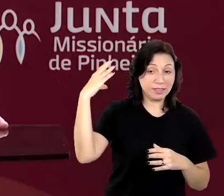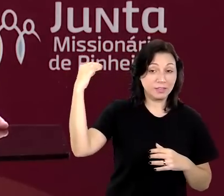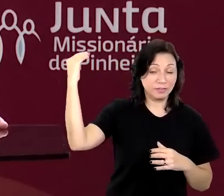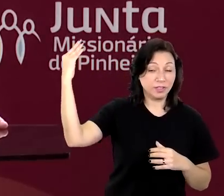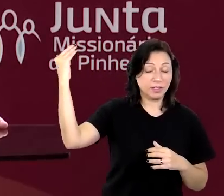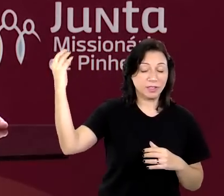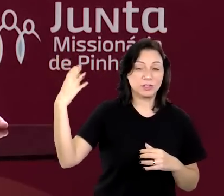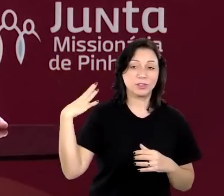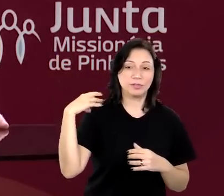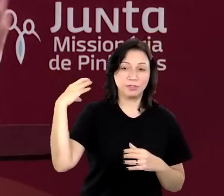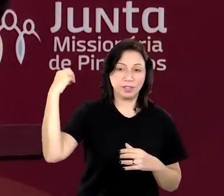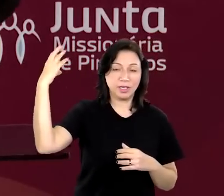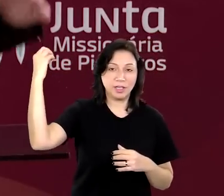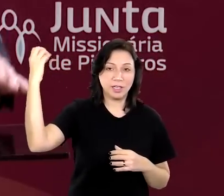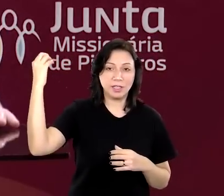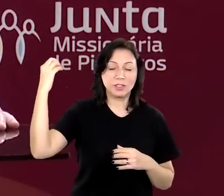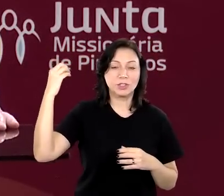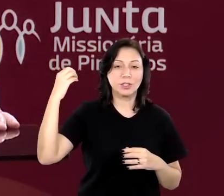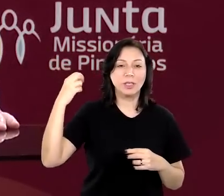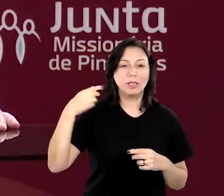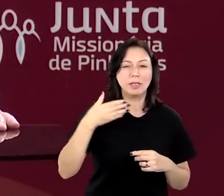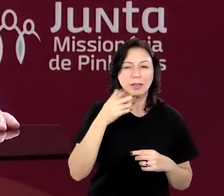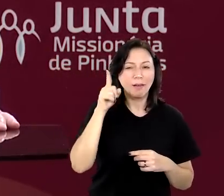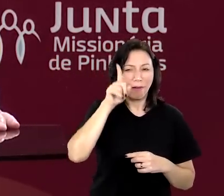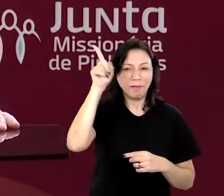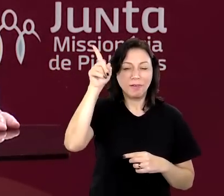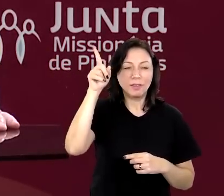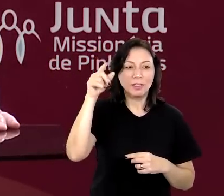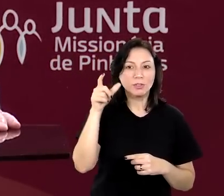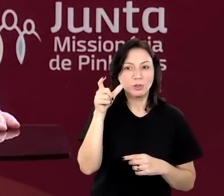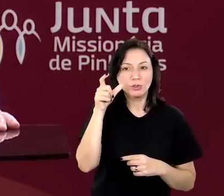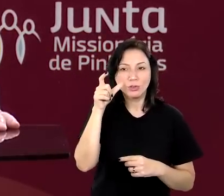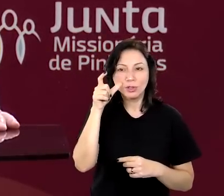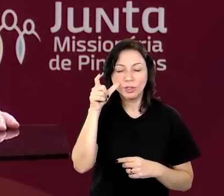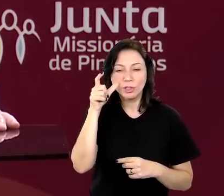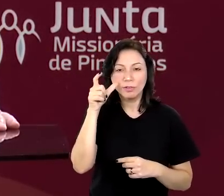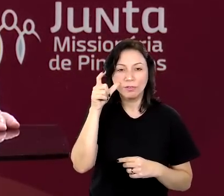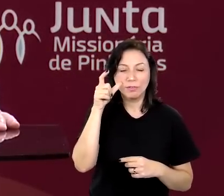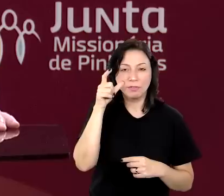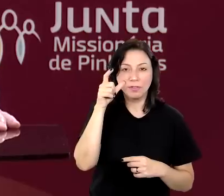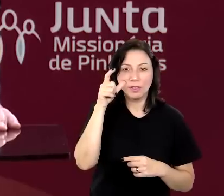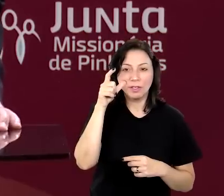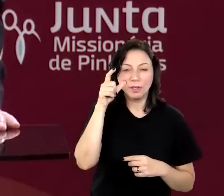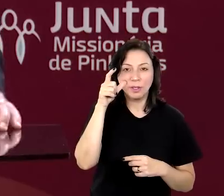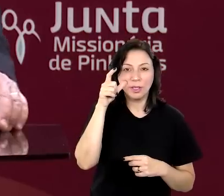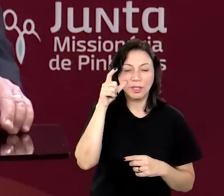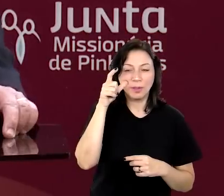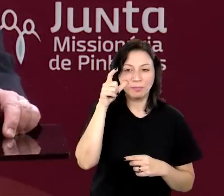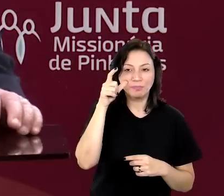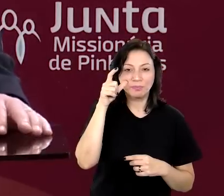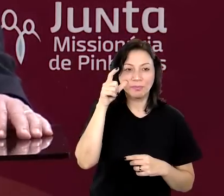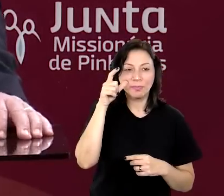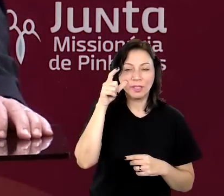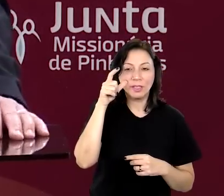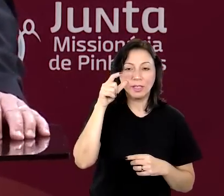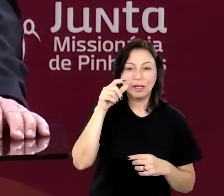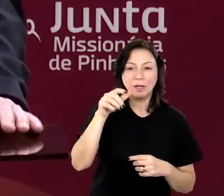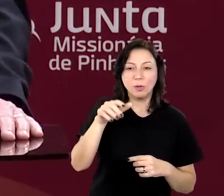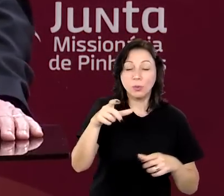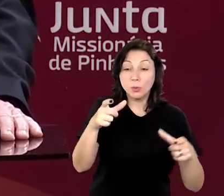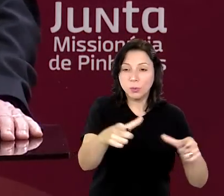geografia, ou parte da geografia, onde fatos aconteceram com pessoas.